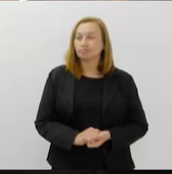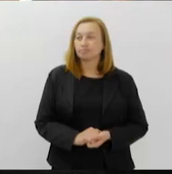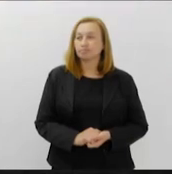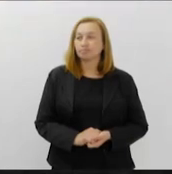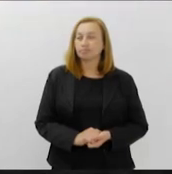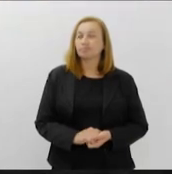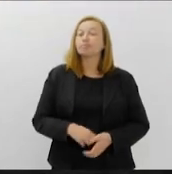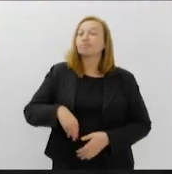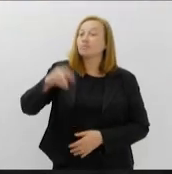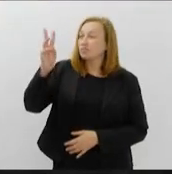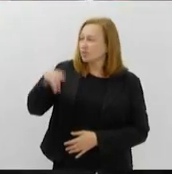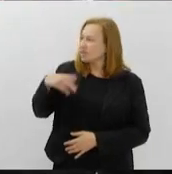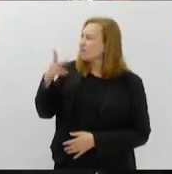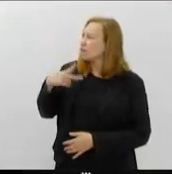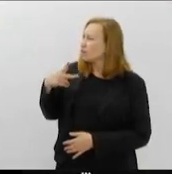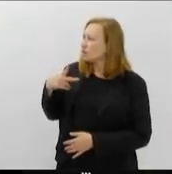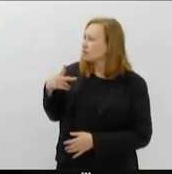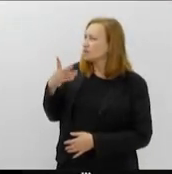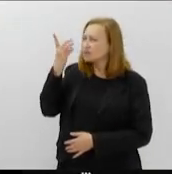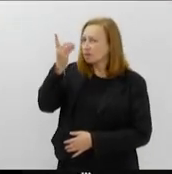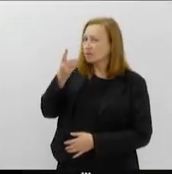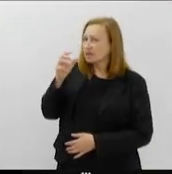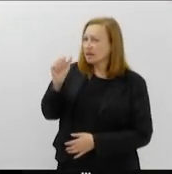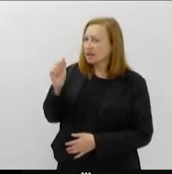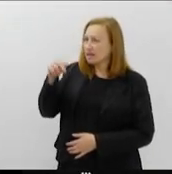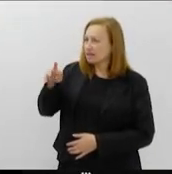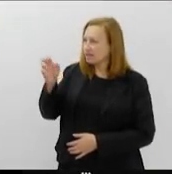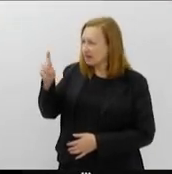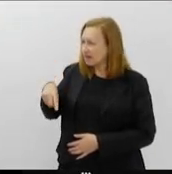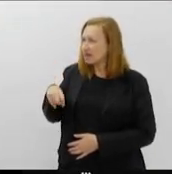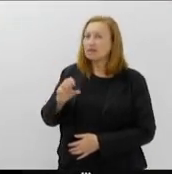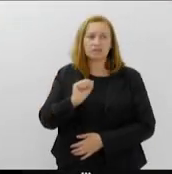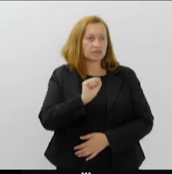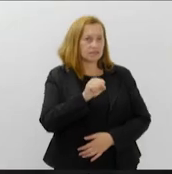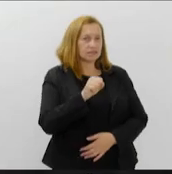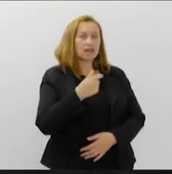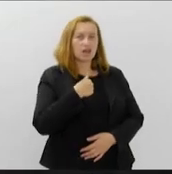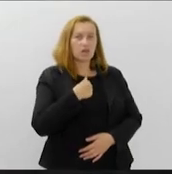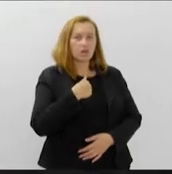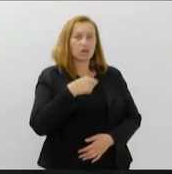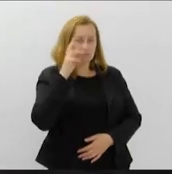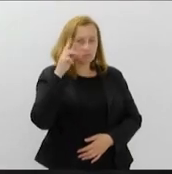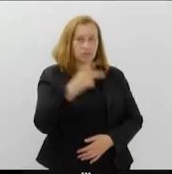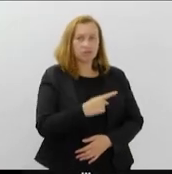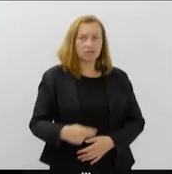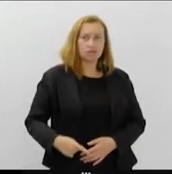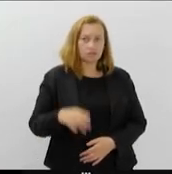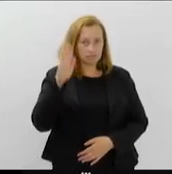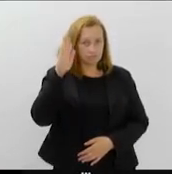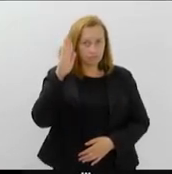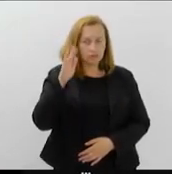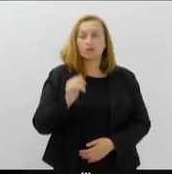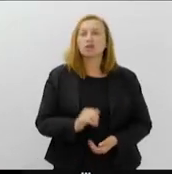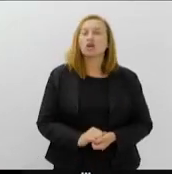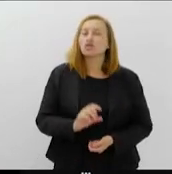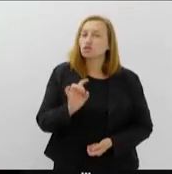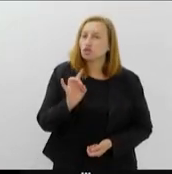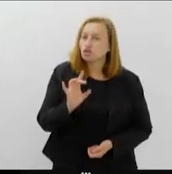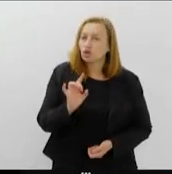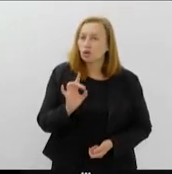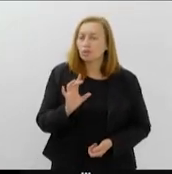Quem chamou? Deputado André Correia? Isso, eu. Por favor, deputado André Correia. Depois presidente,